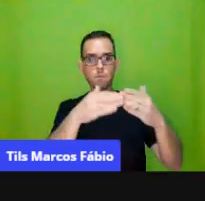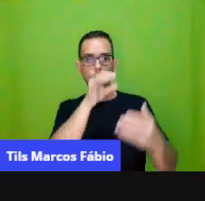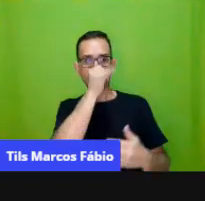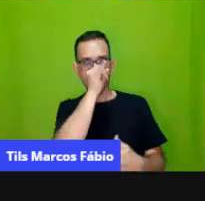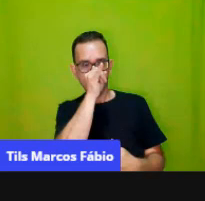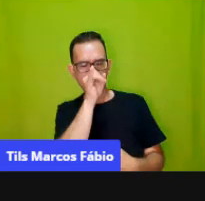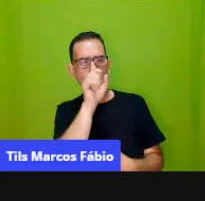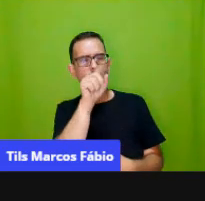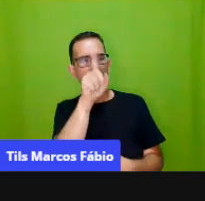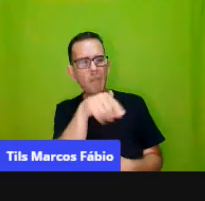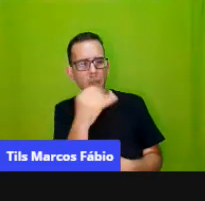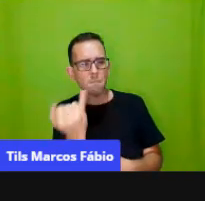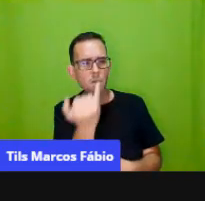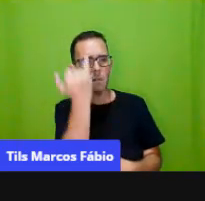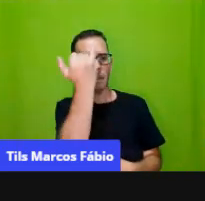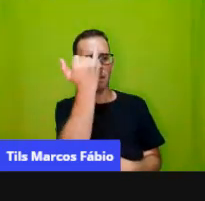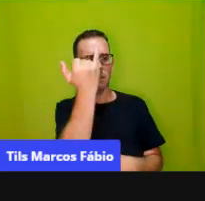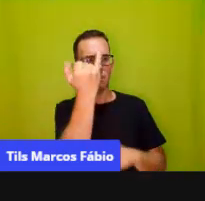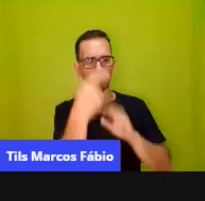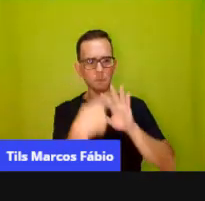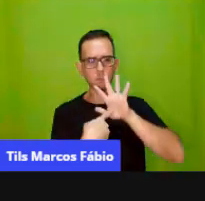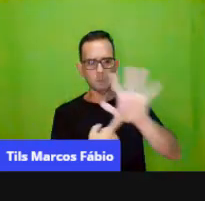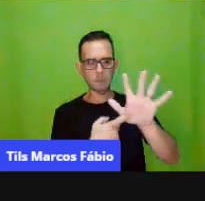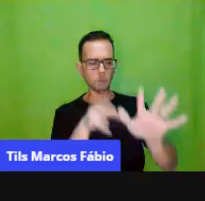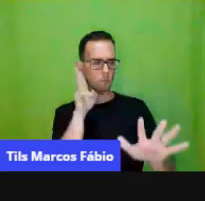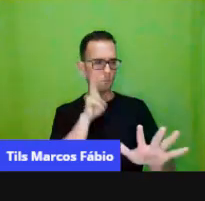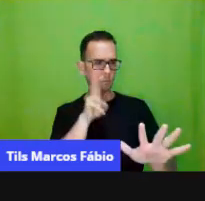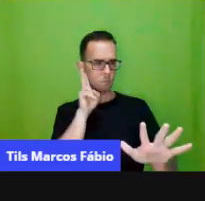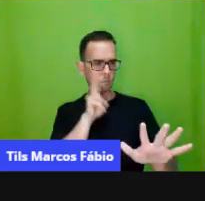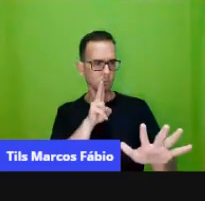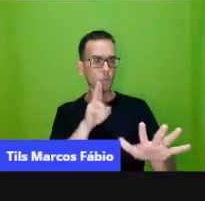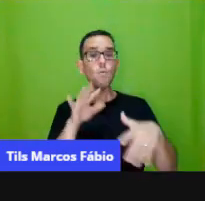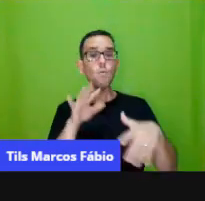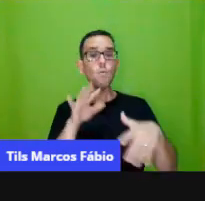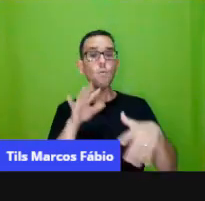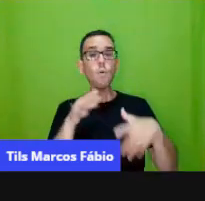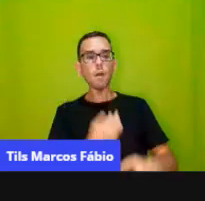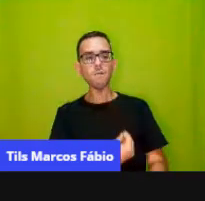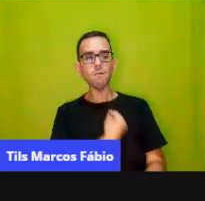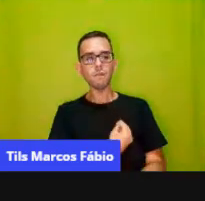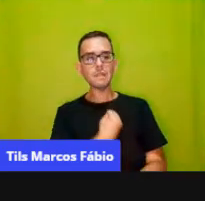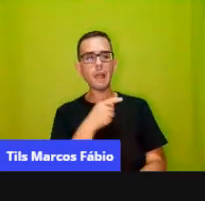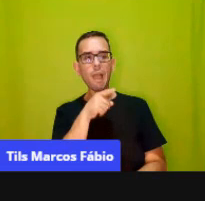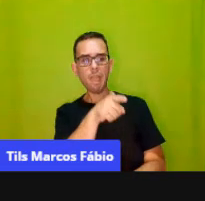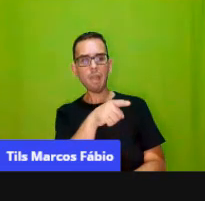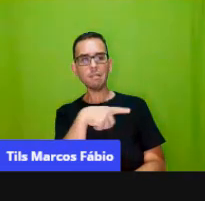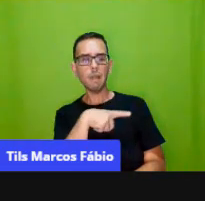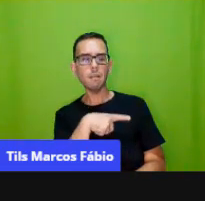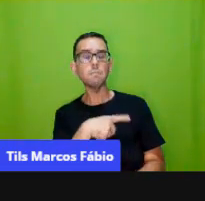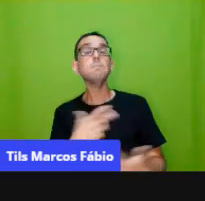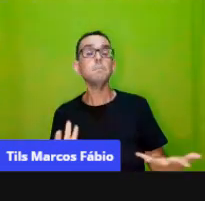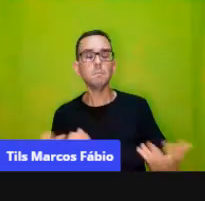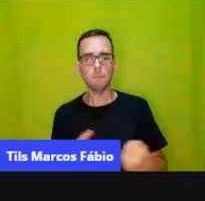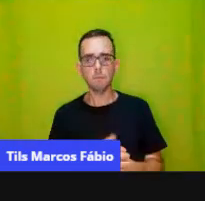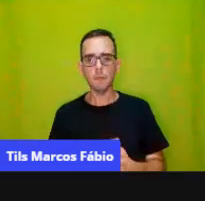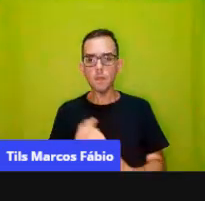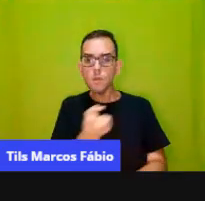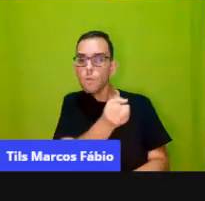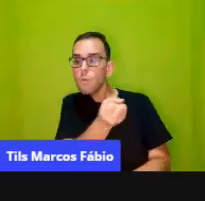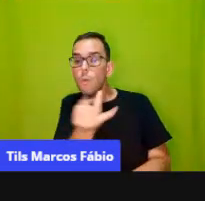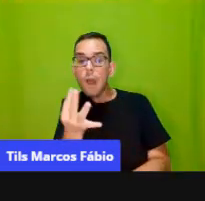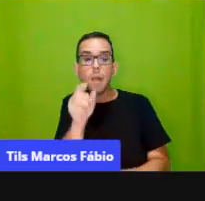é importante de expressão natural? Qual é o espaço de vida que ele considera importante? Quais são as